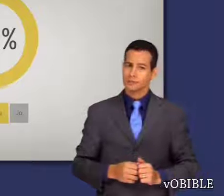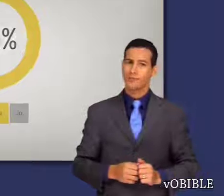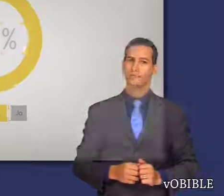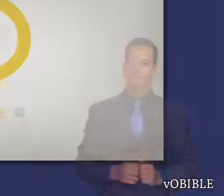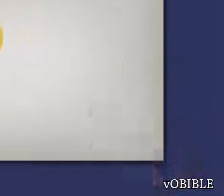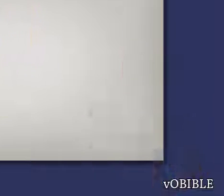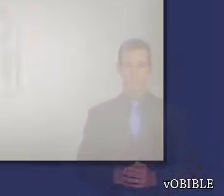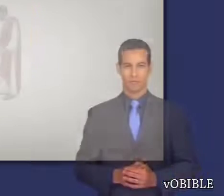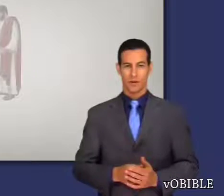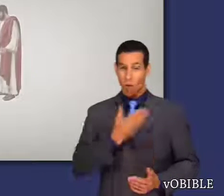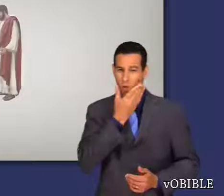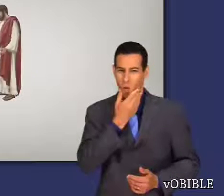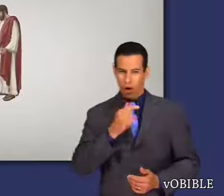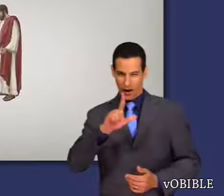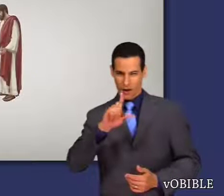Lucas.